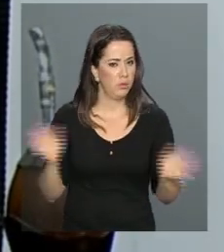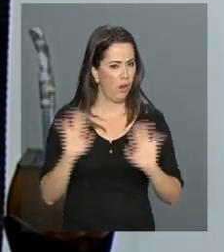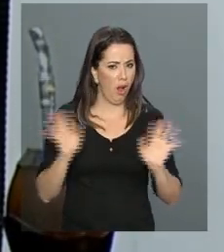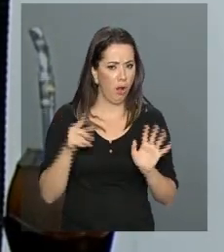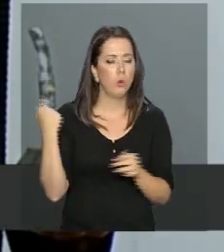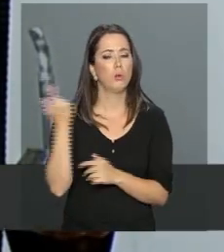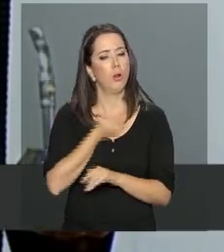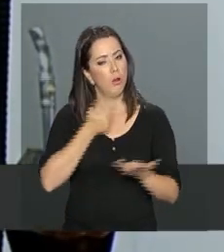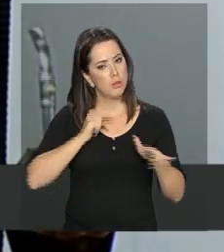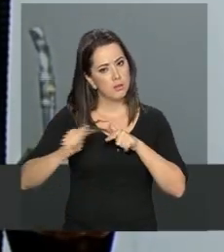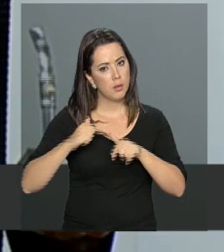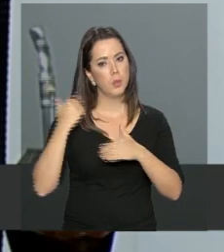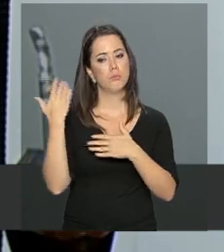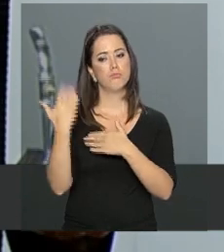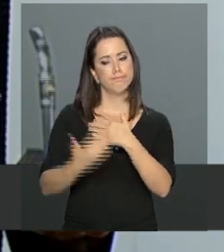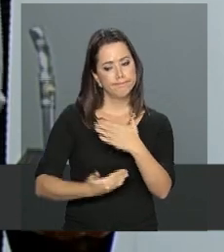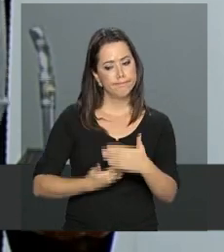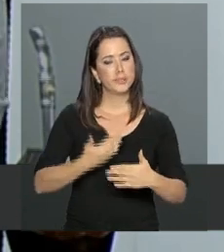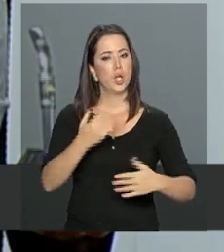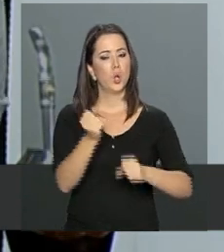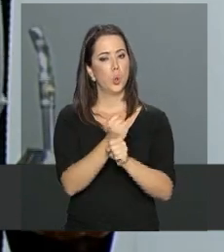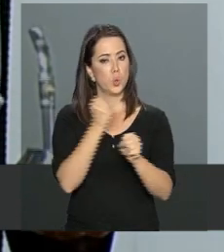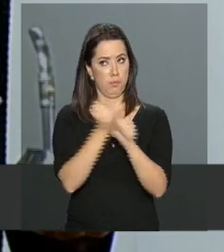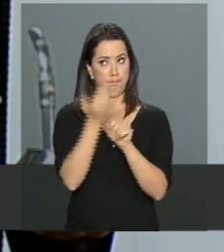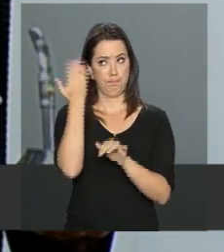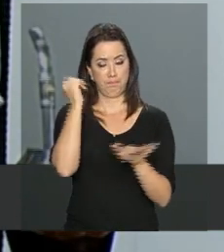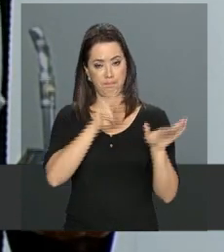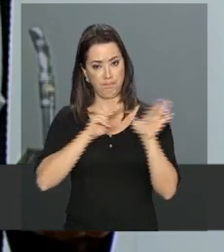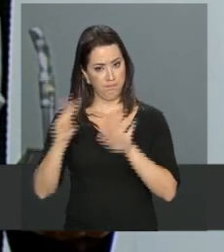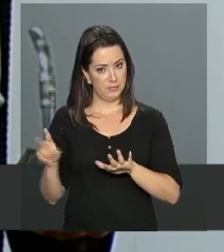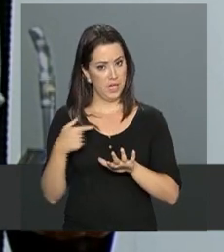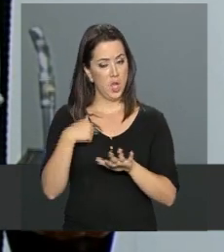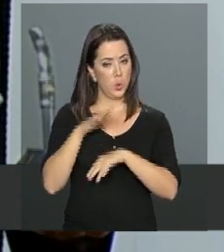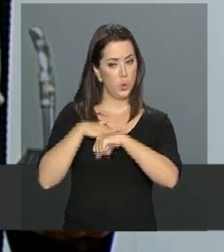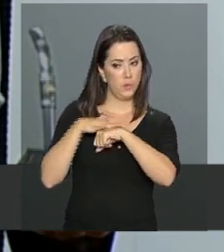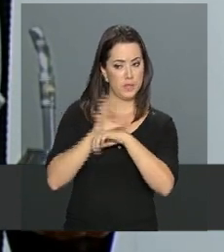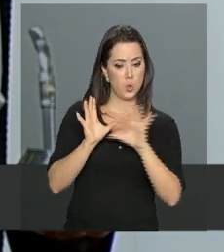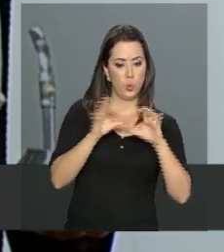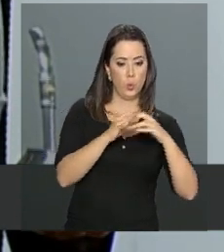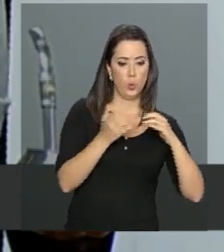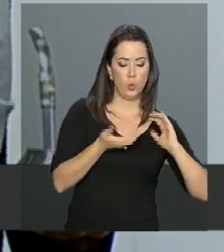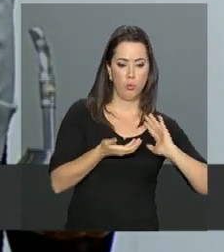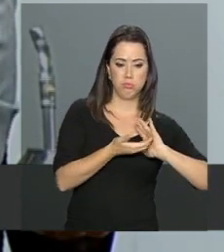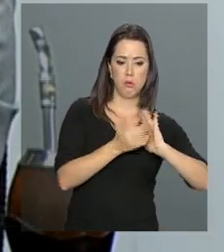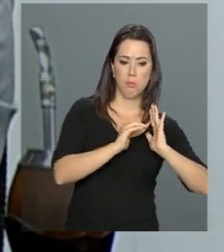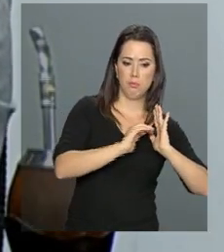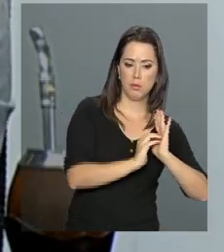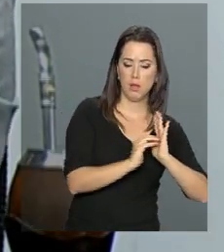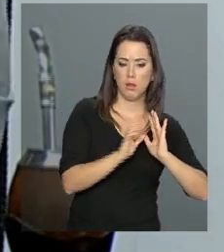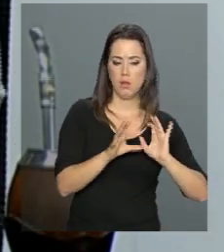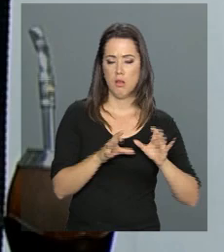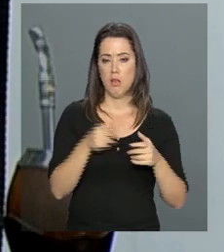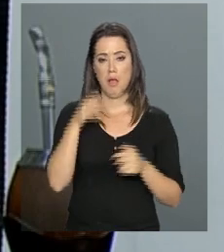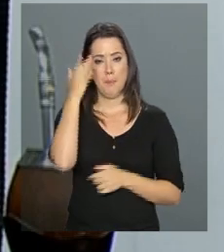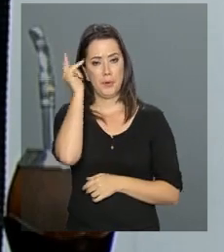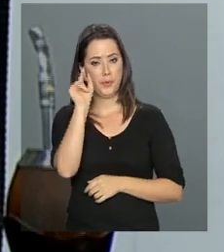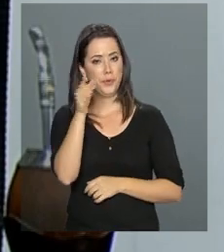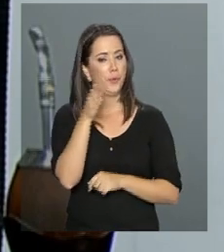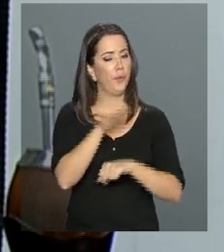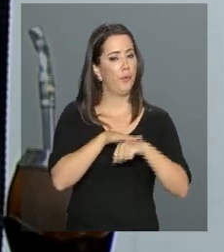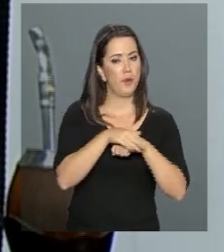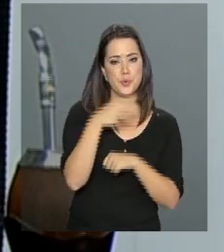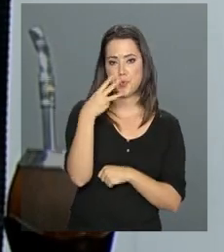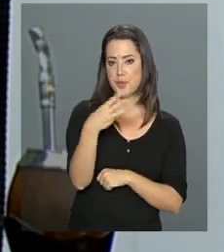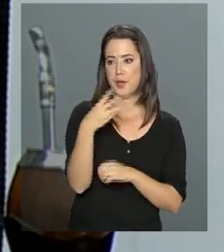trabalhando nessa construção na semana passada conversei com algumas bancadas amanhã conversa com mais